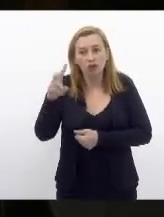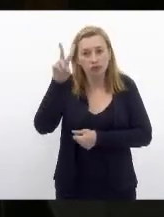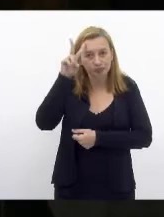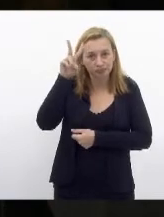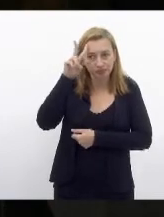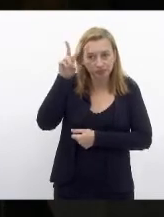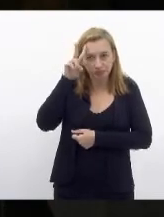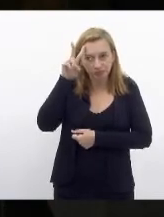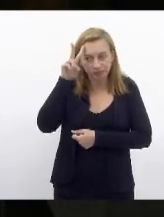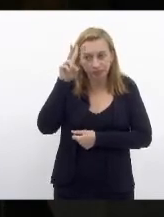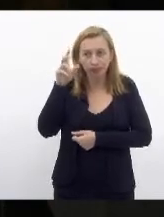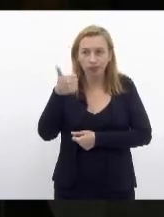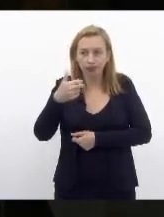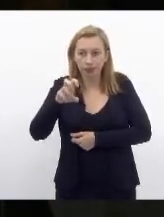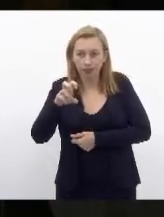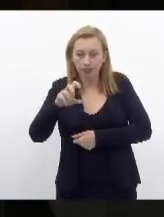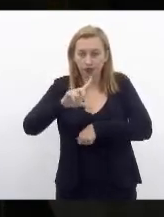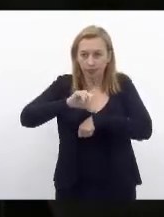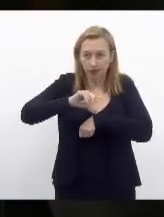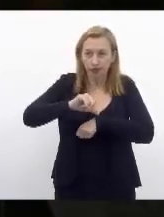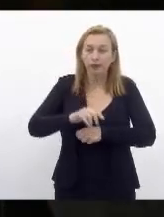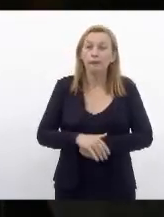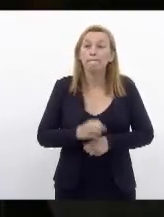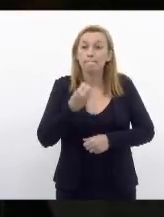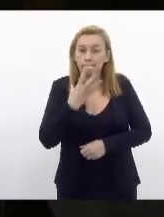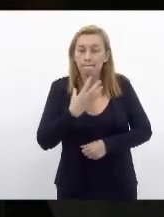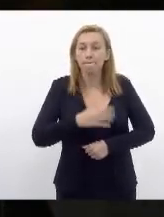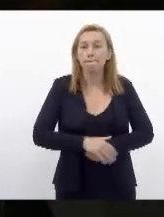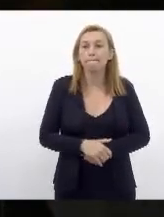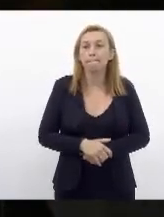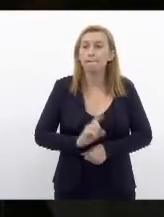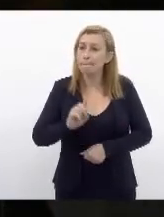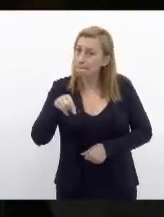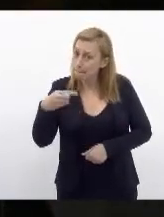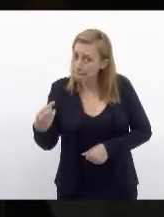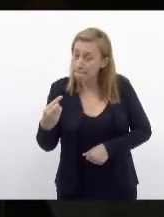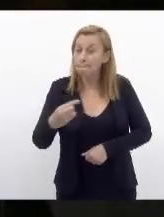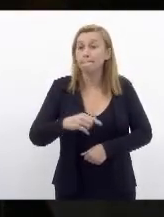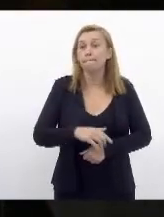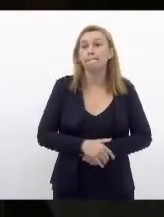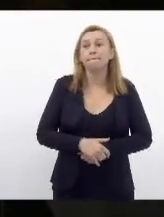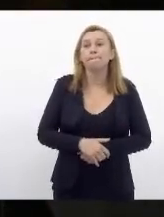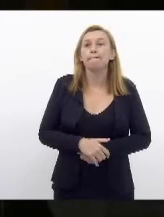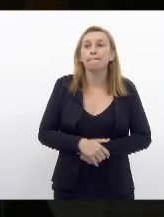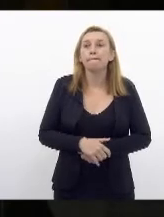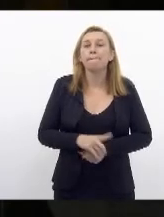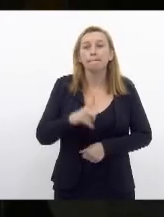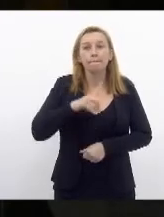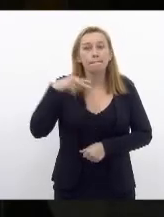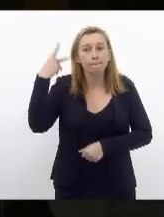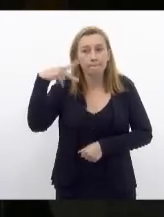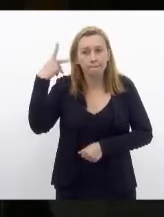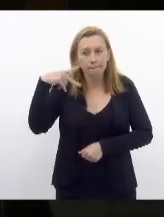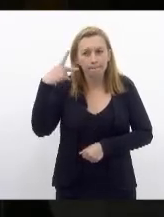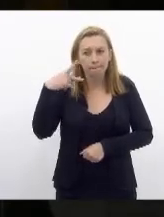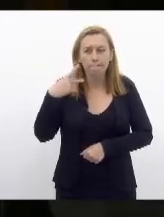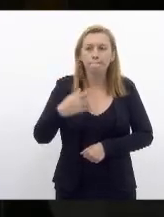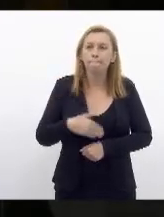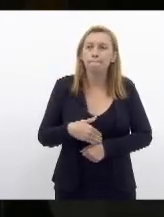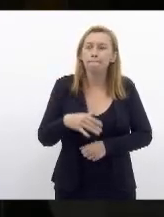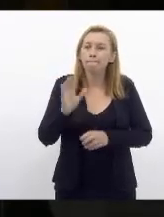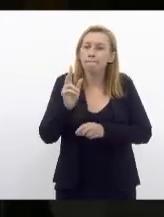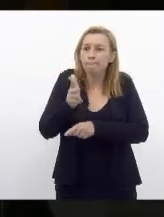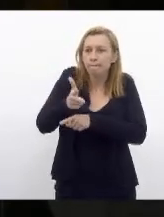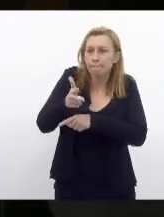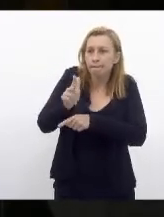segunda às 15 horas. Bom, logo após isso, teve um vereador que fez um